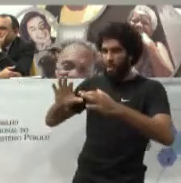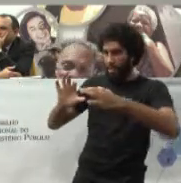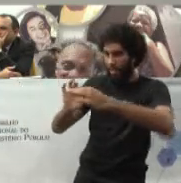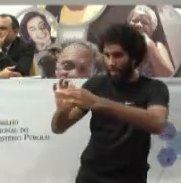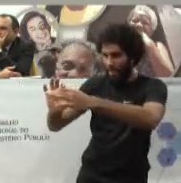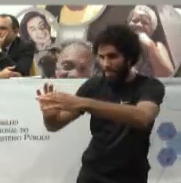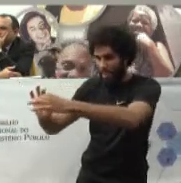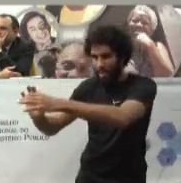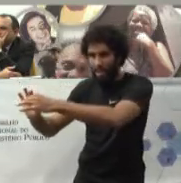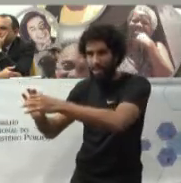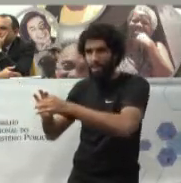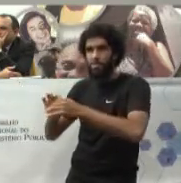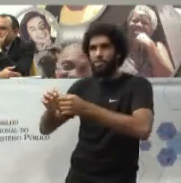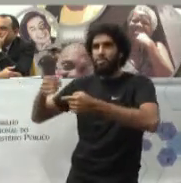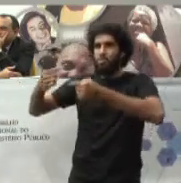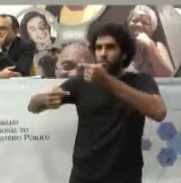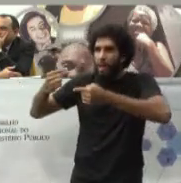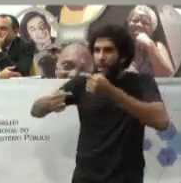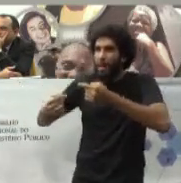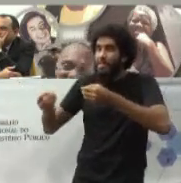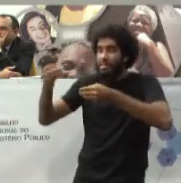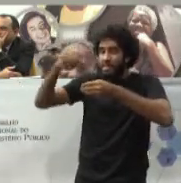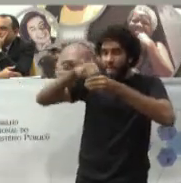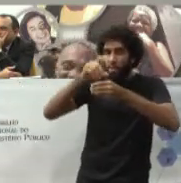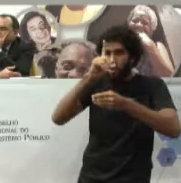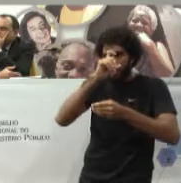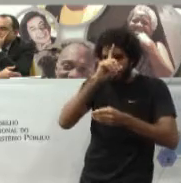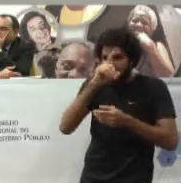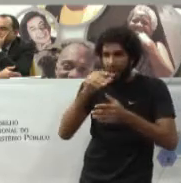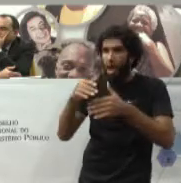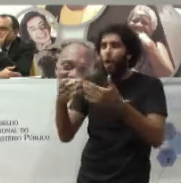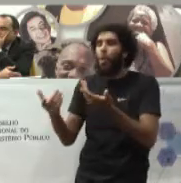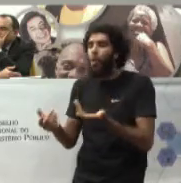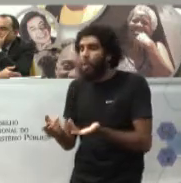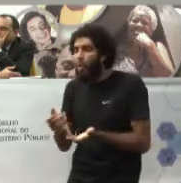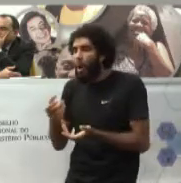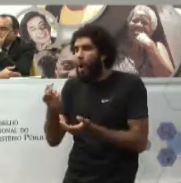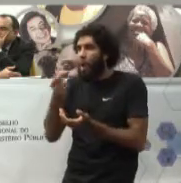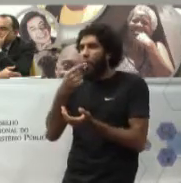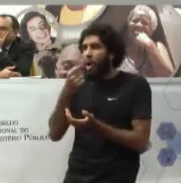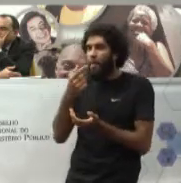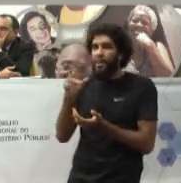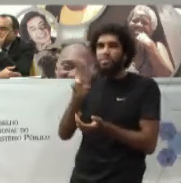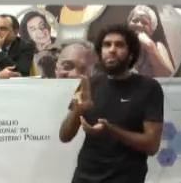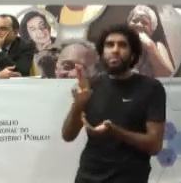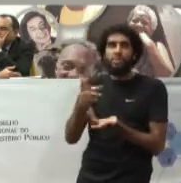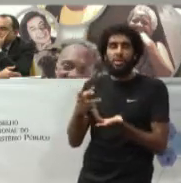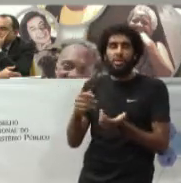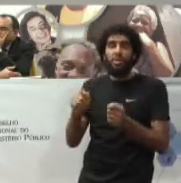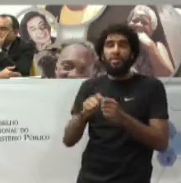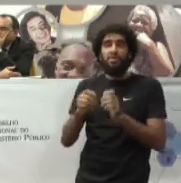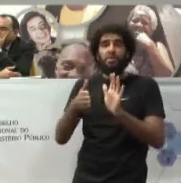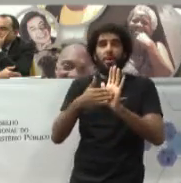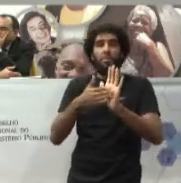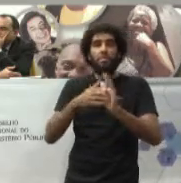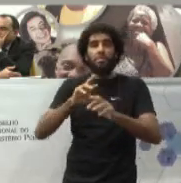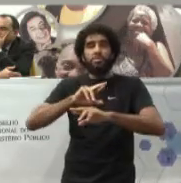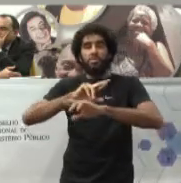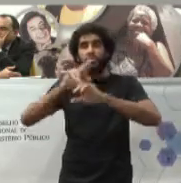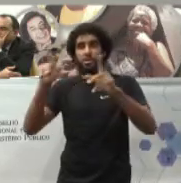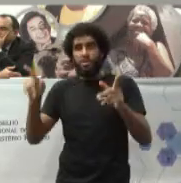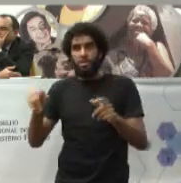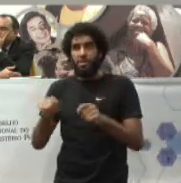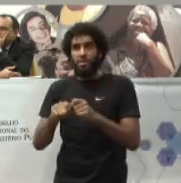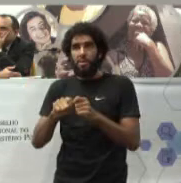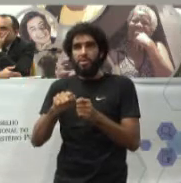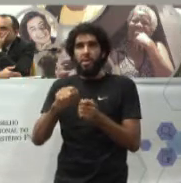fixação do debate em torno do hospital da doença do medicamento se propôs a contratação de um